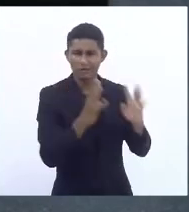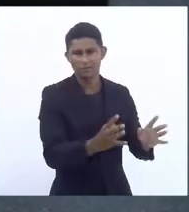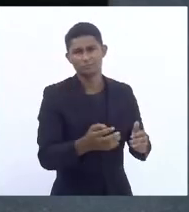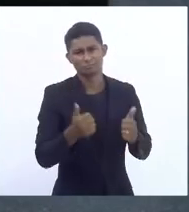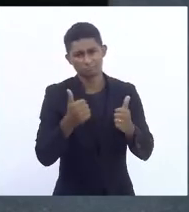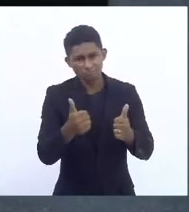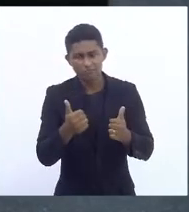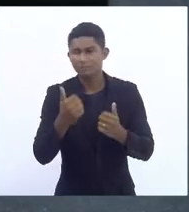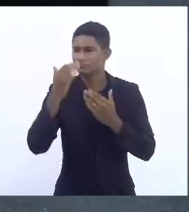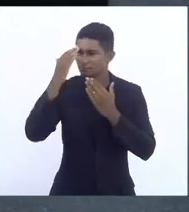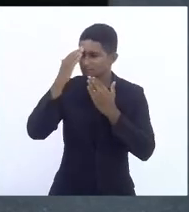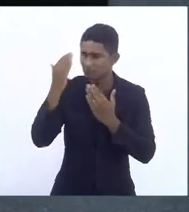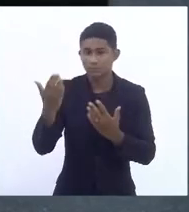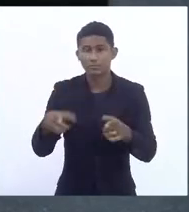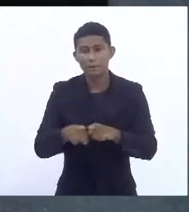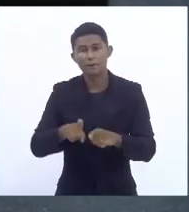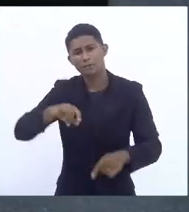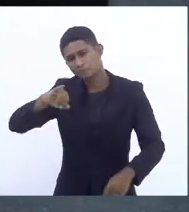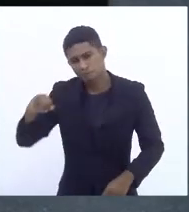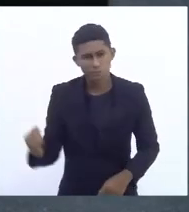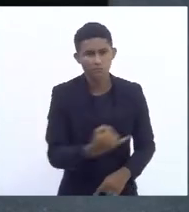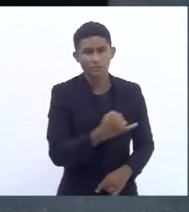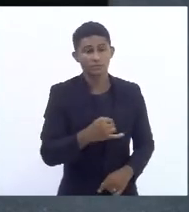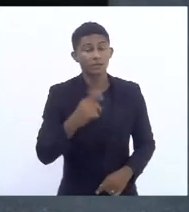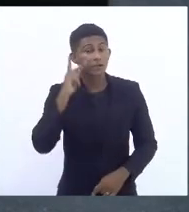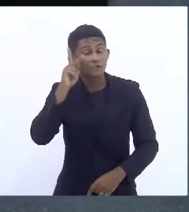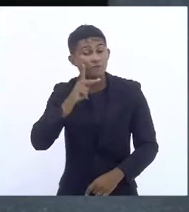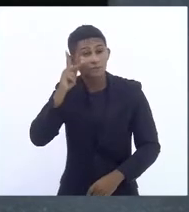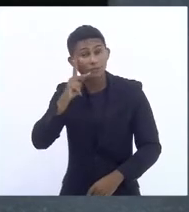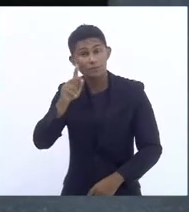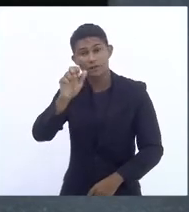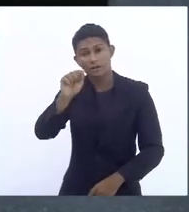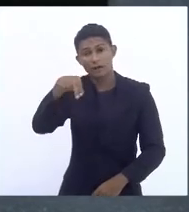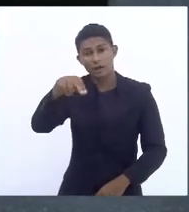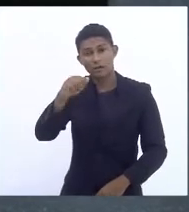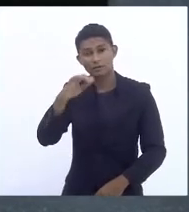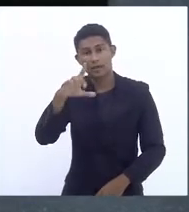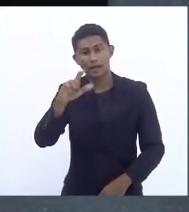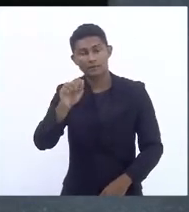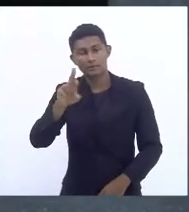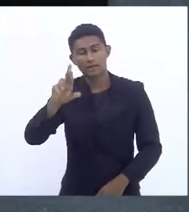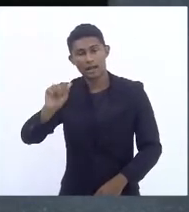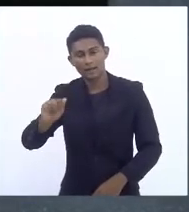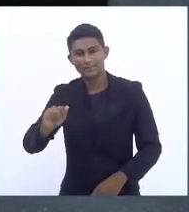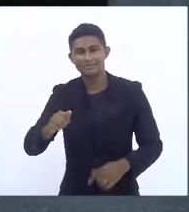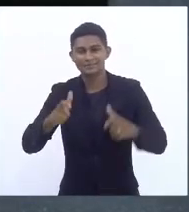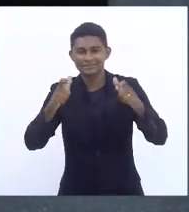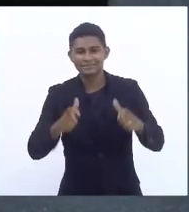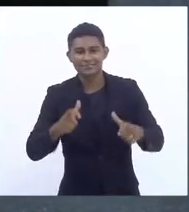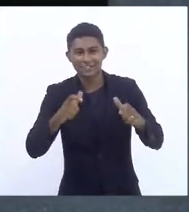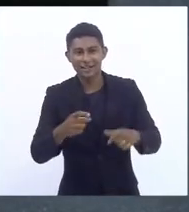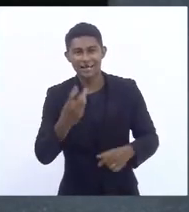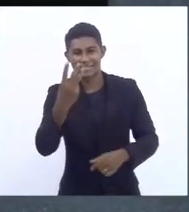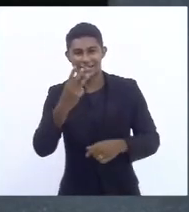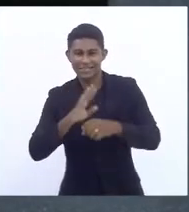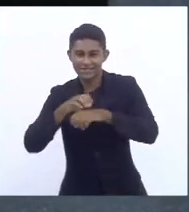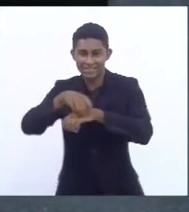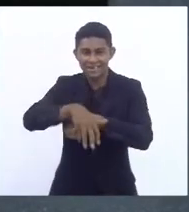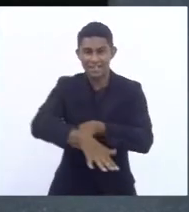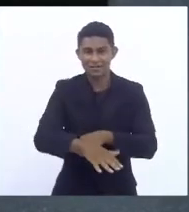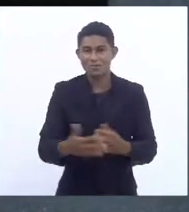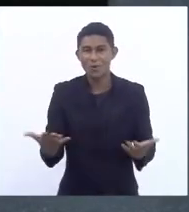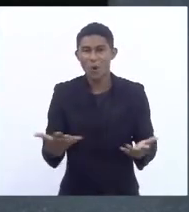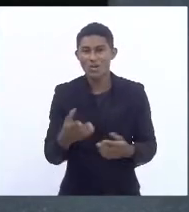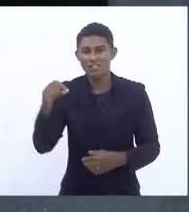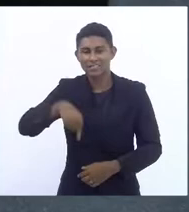obrigado. E aproveitar e registrar a presença da vereadora Ana Clara de Três Rios, que hoje faz presente no plenário.